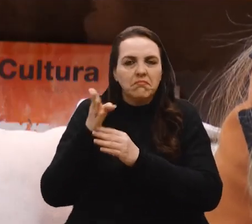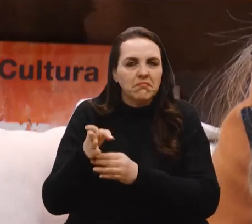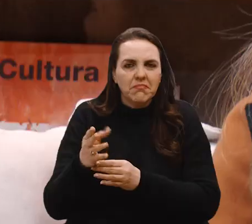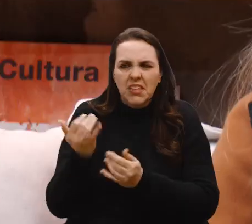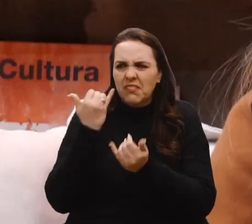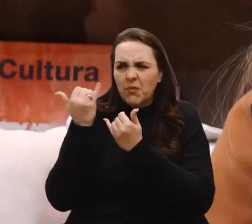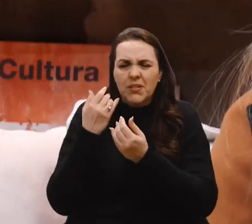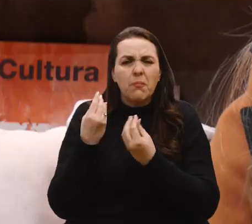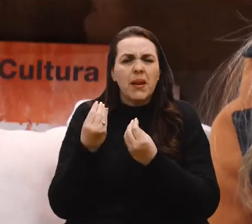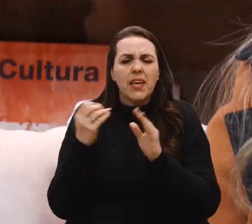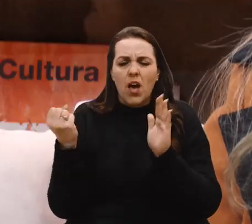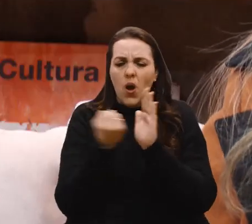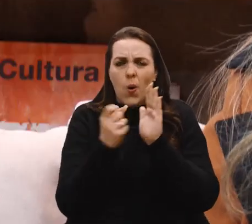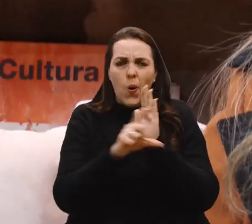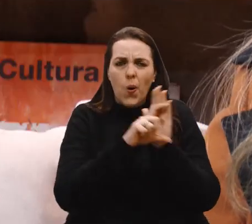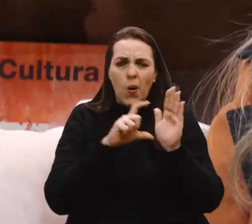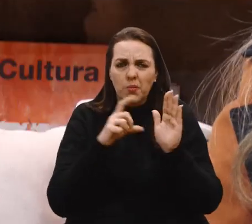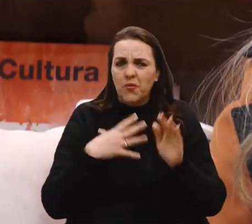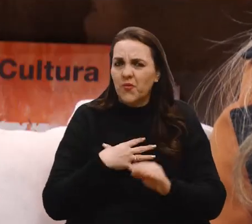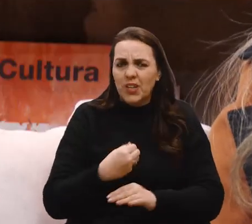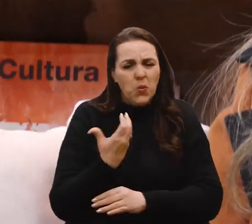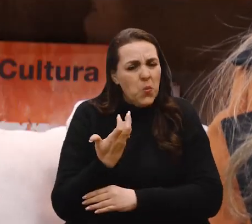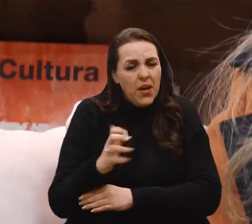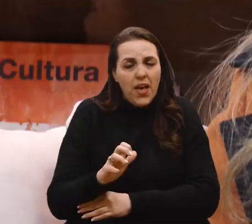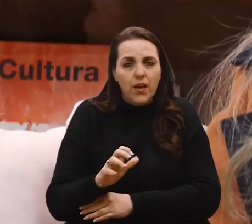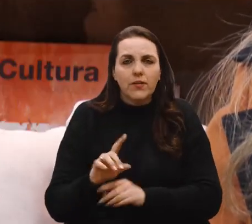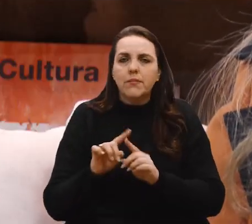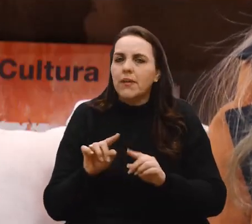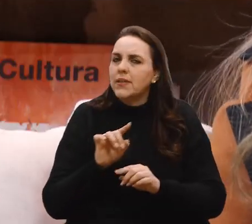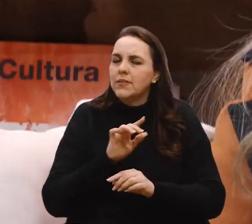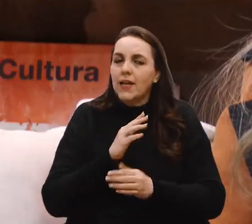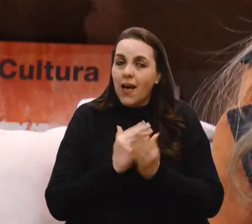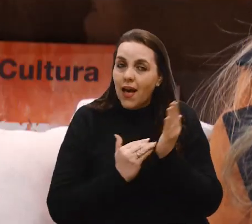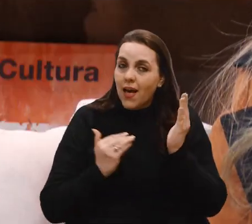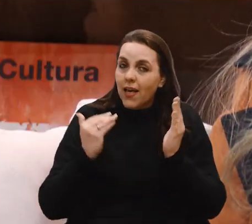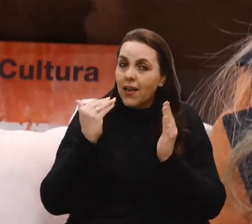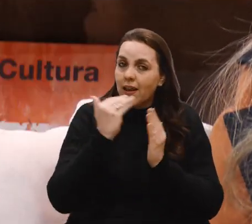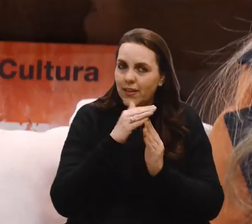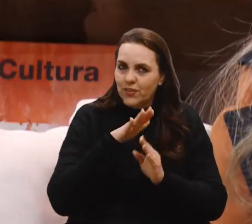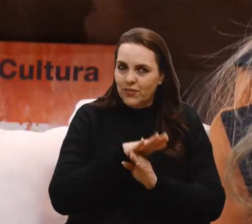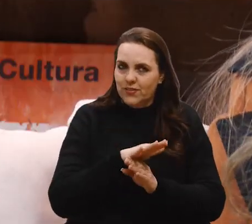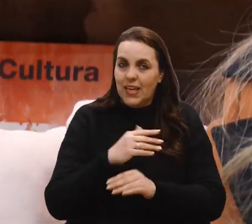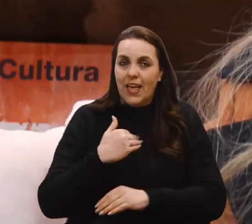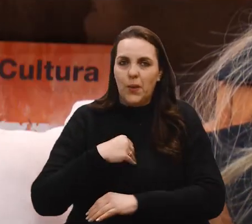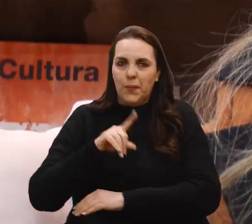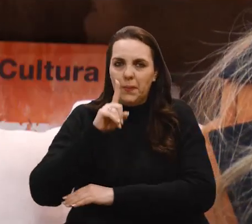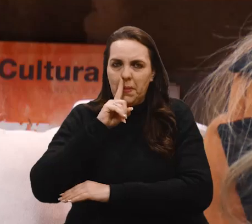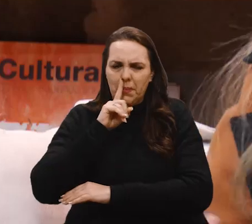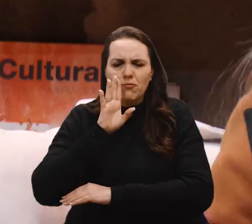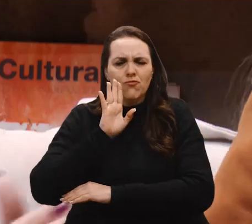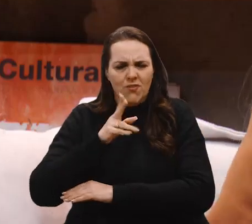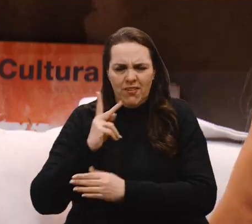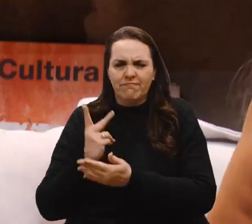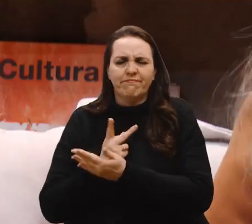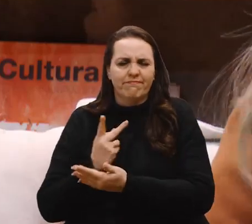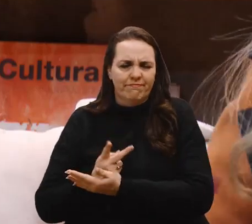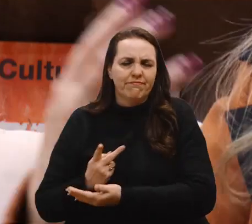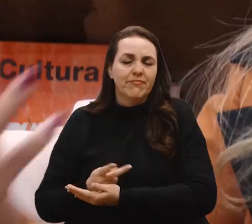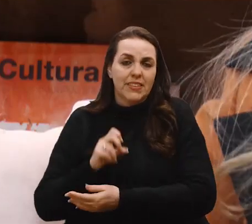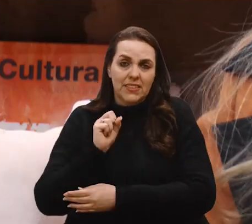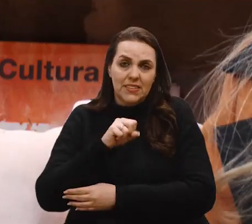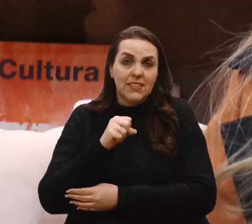Porque vai criar um rótulo pro meu filho, eu não quero. Mas vai além disso. Eu como mãe já errei, achando que